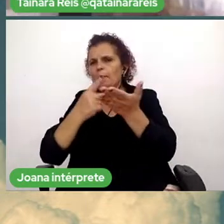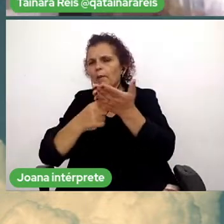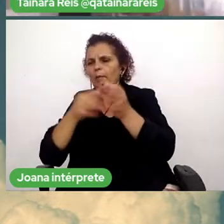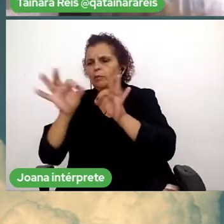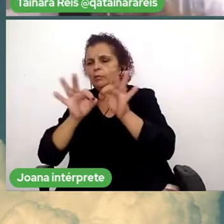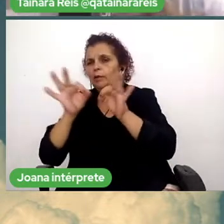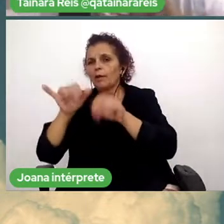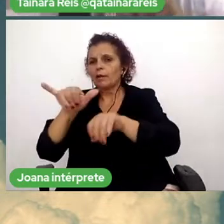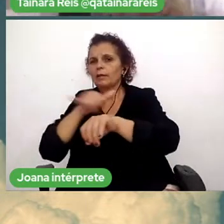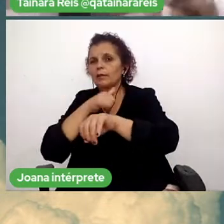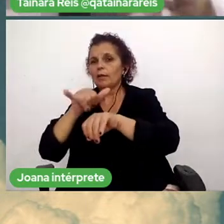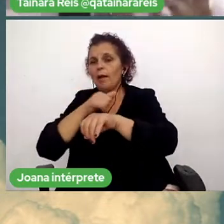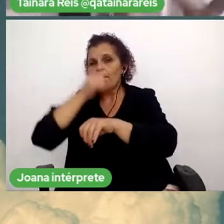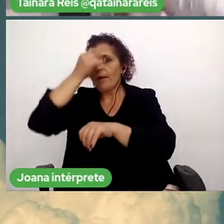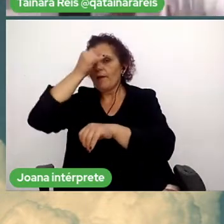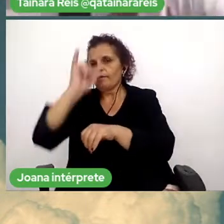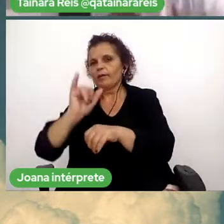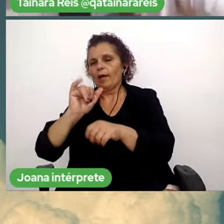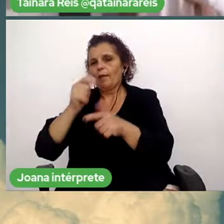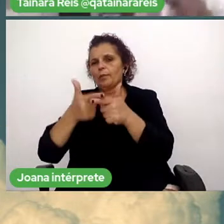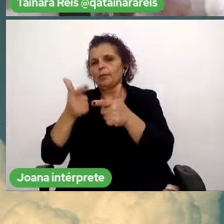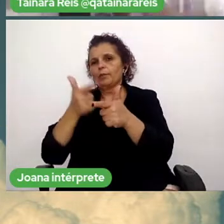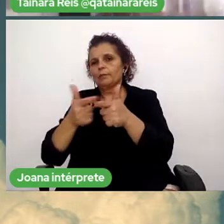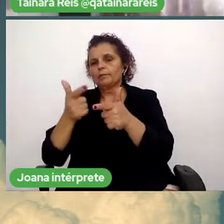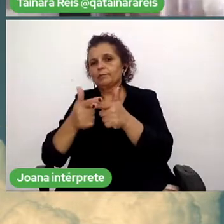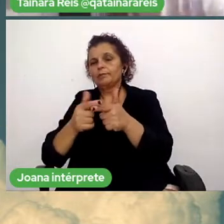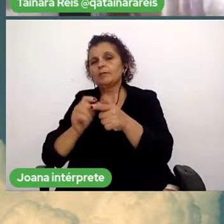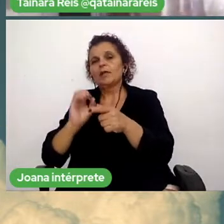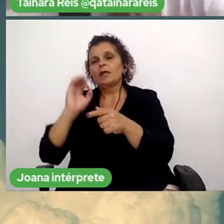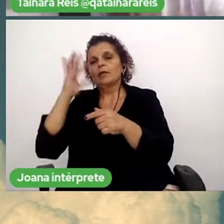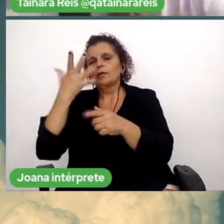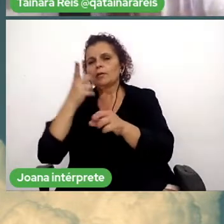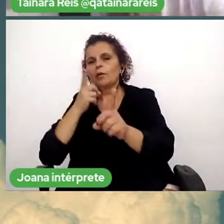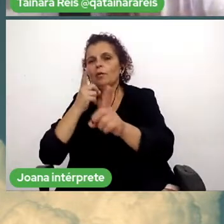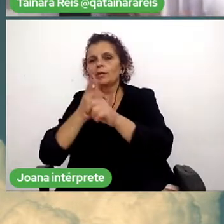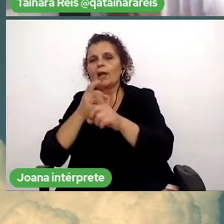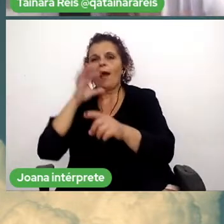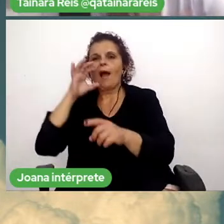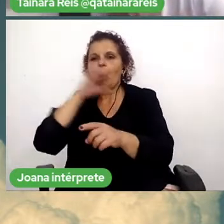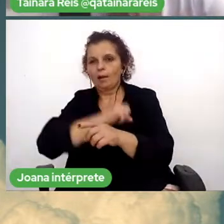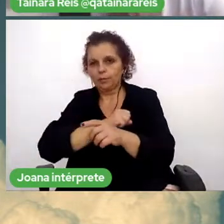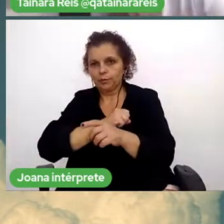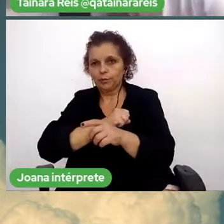para preveni-las, caso existam, encontrá-las o mais cedo possível.